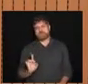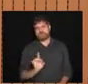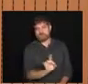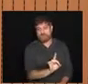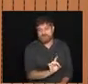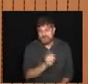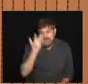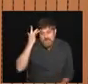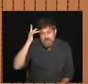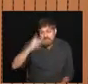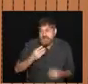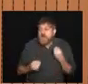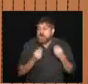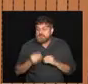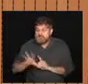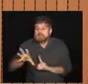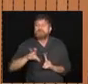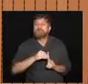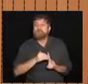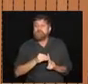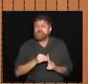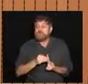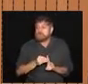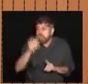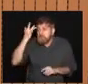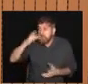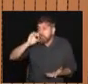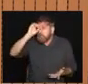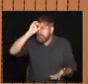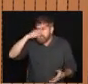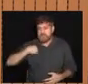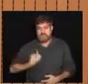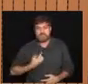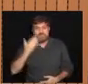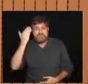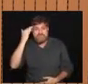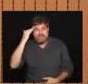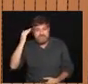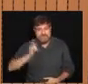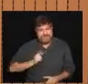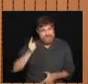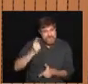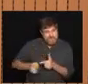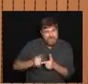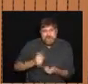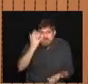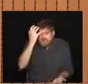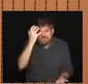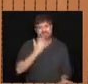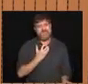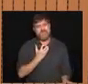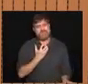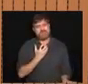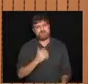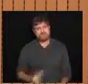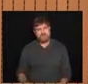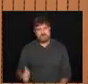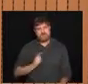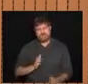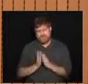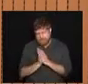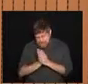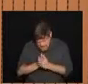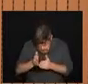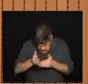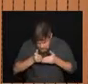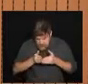não sabe a trajetória do vírus. A gente tem que entender que esse problema é muito sério. Então, é esse o